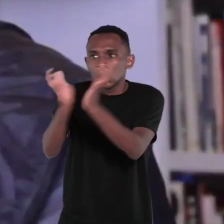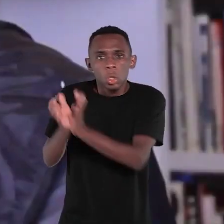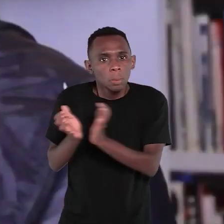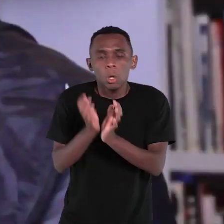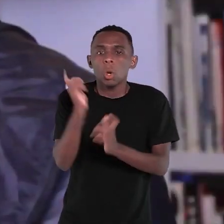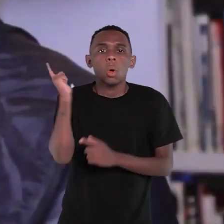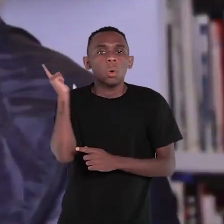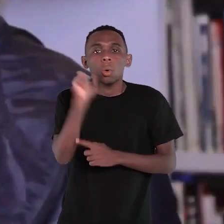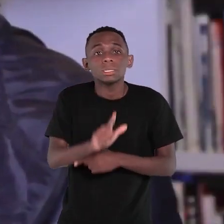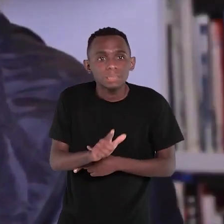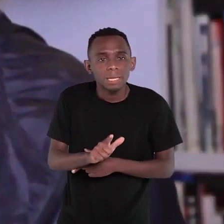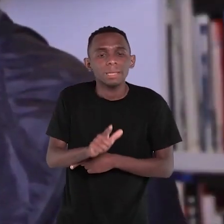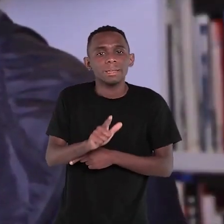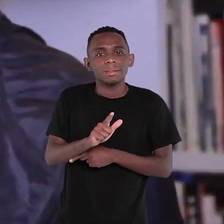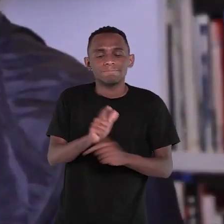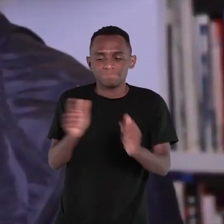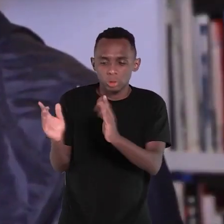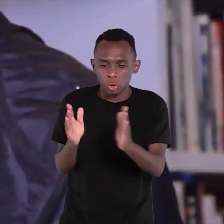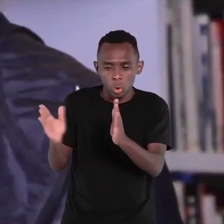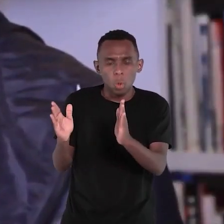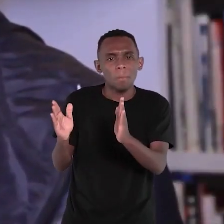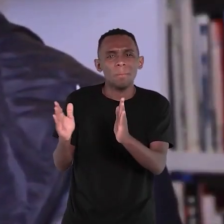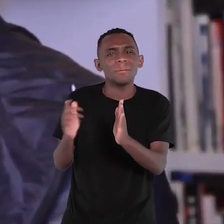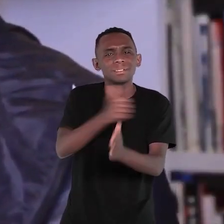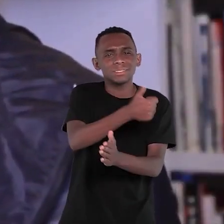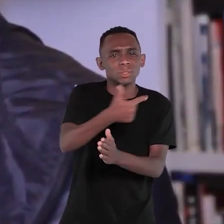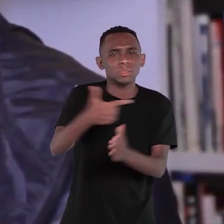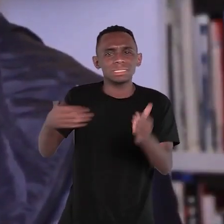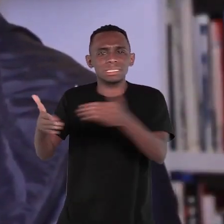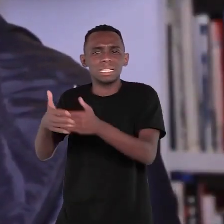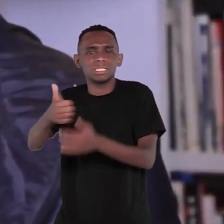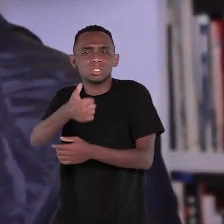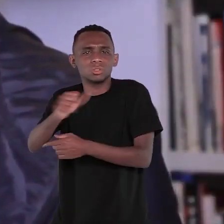conseguem fazer com que essa idade